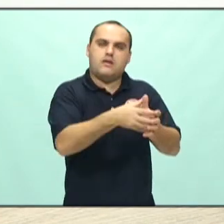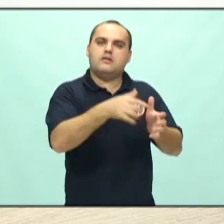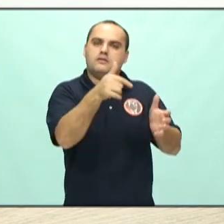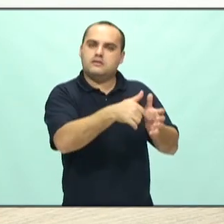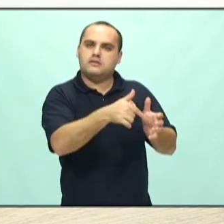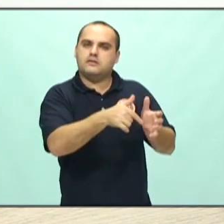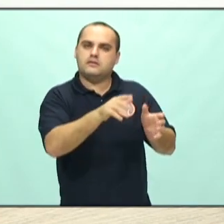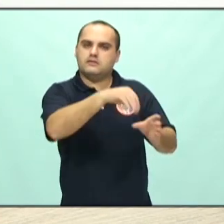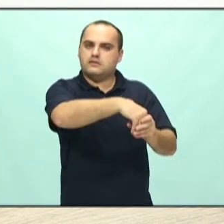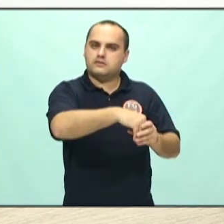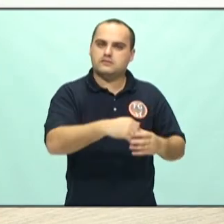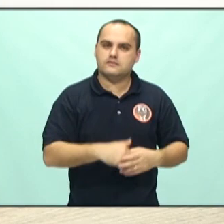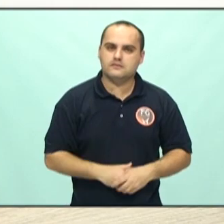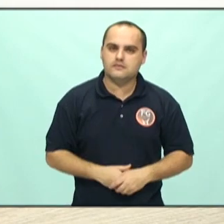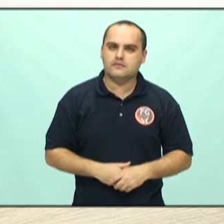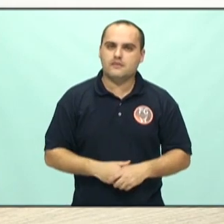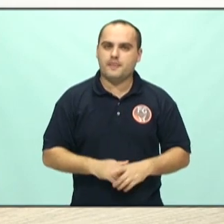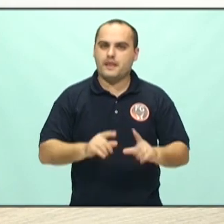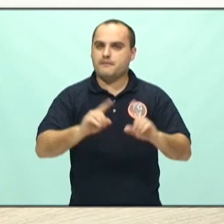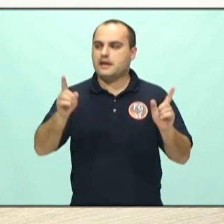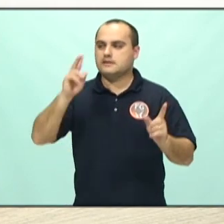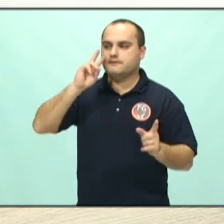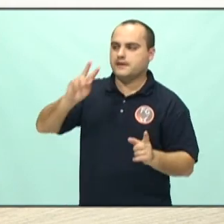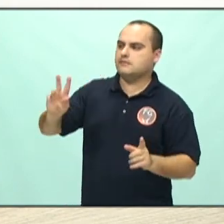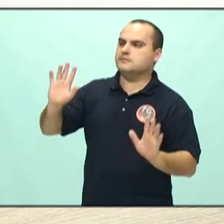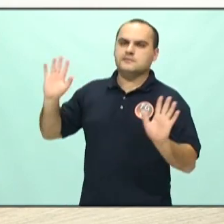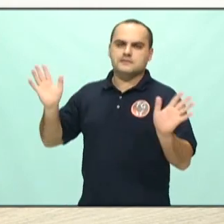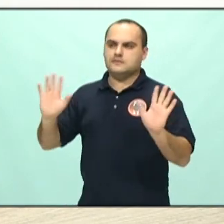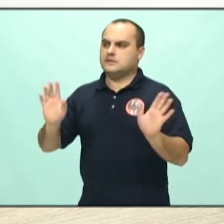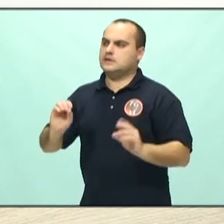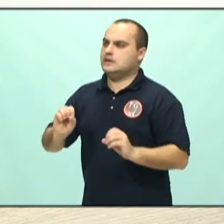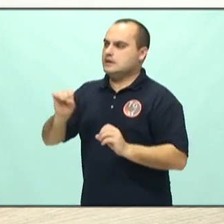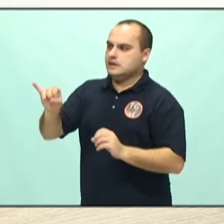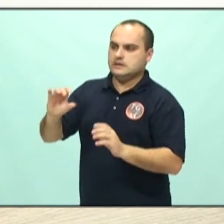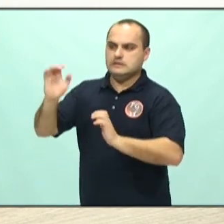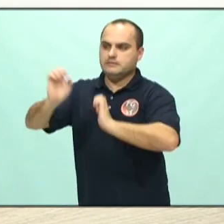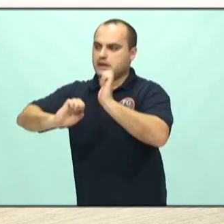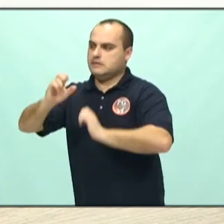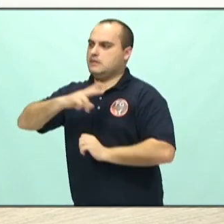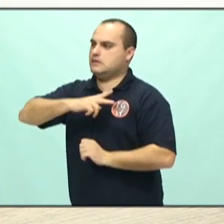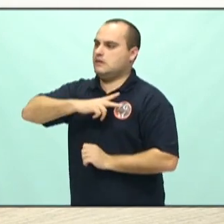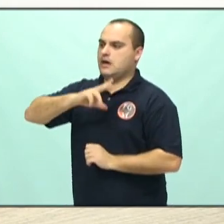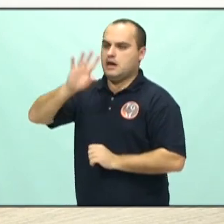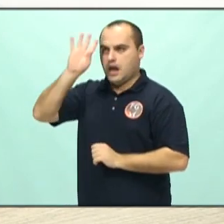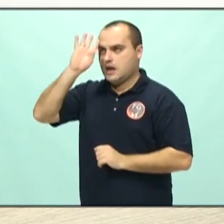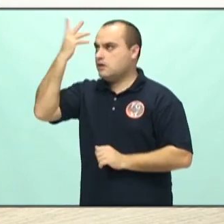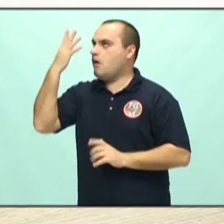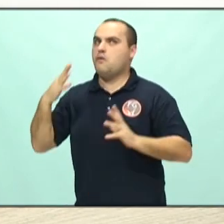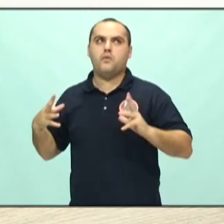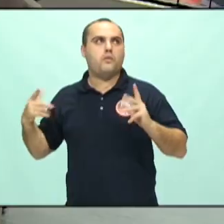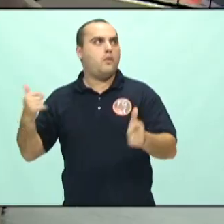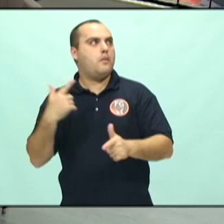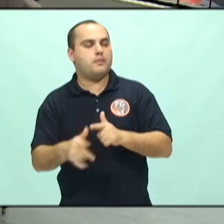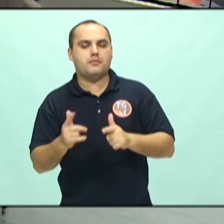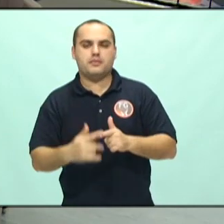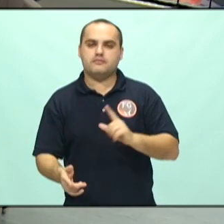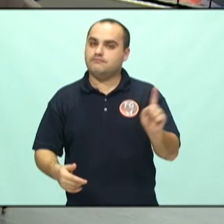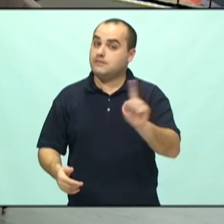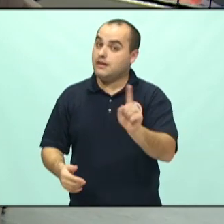eles tratam a terceirização como se fosse a solução para todos os problemas, e na verdade não é. É a criação de um novo